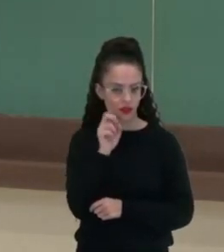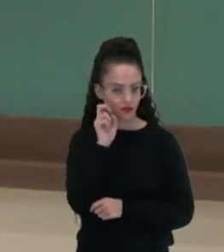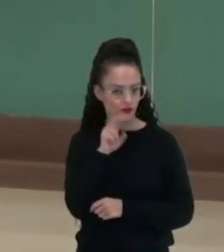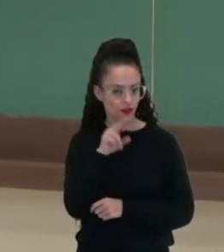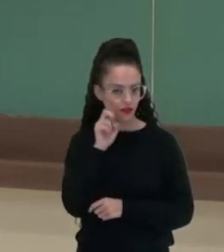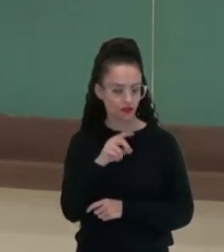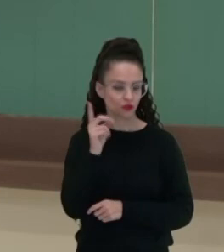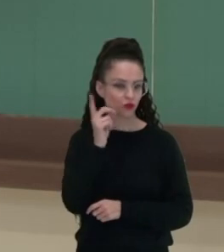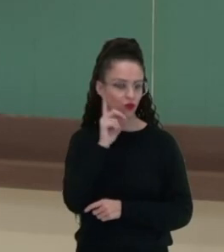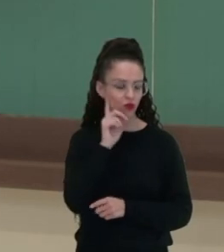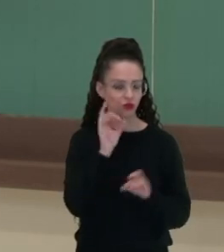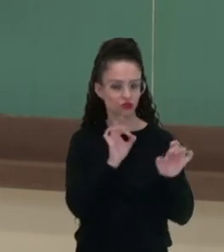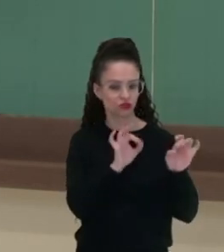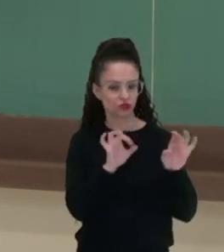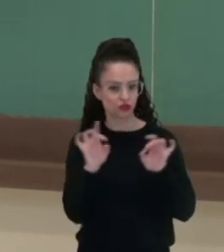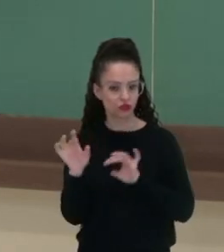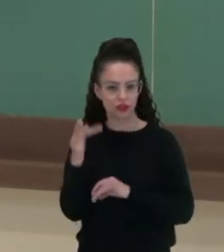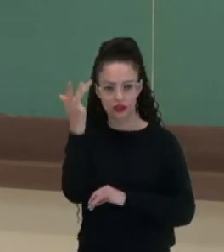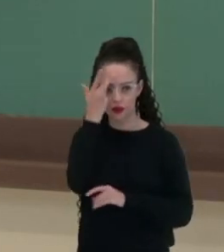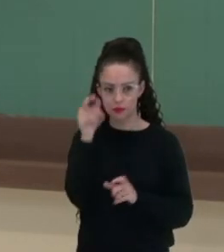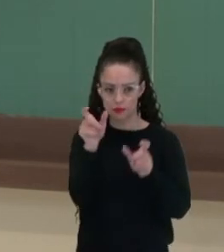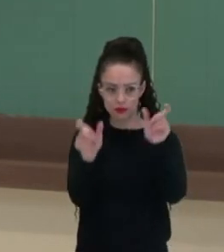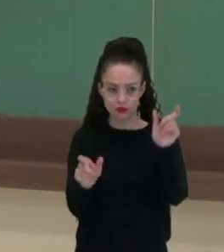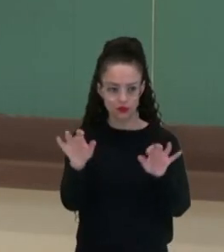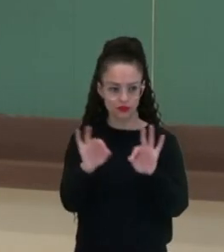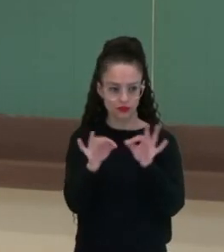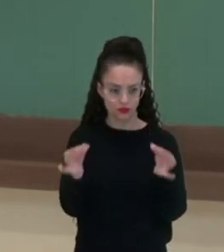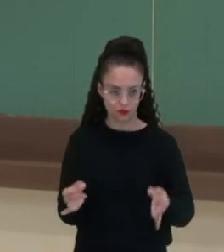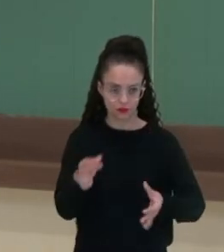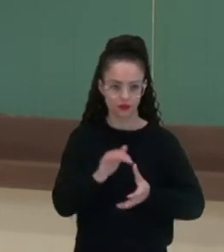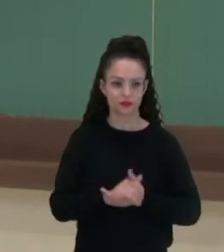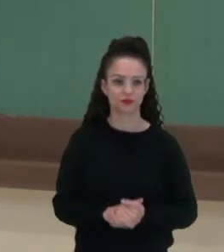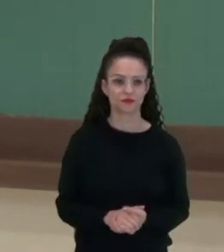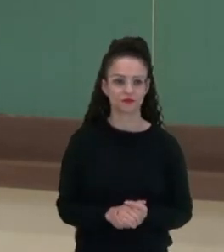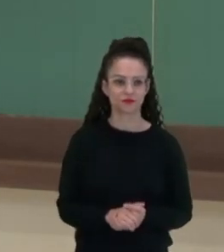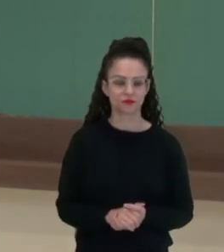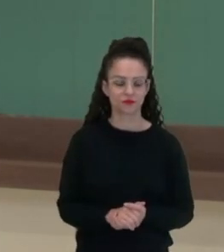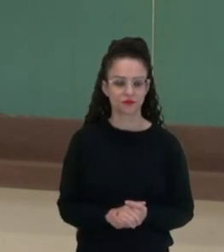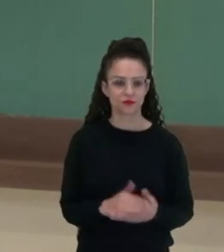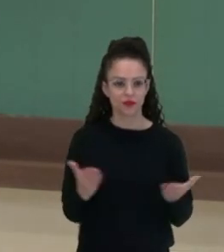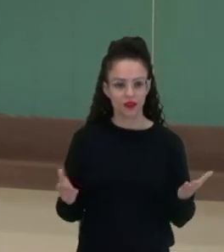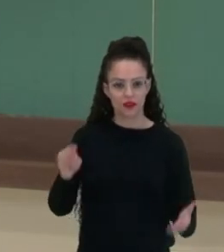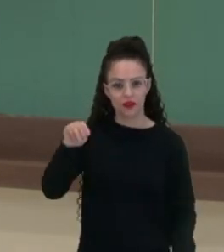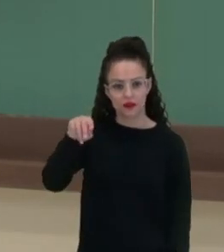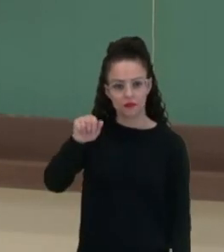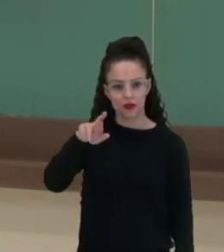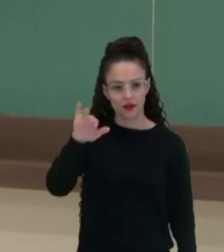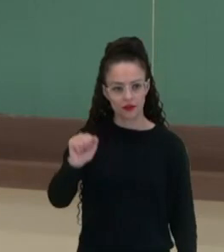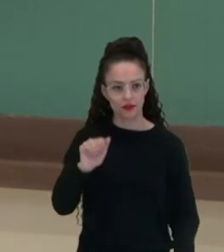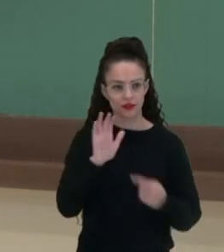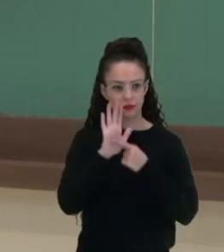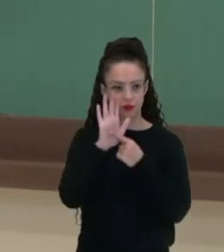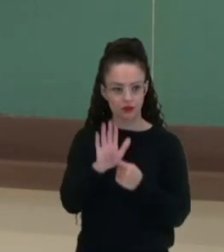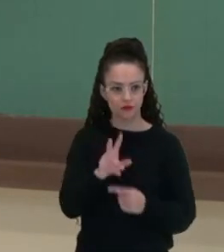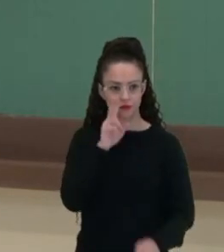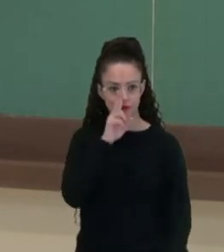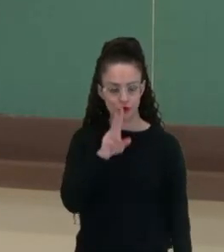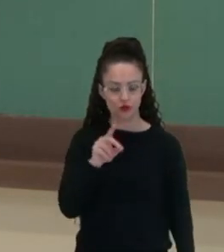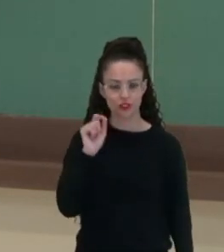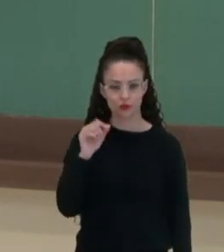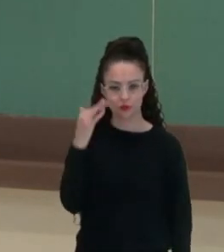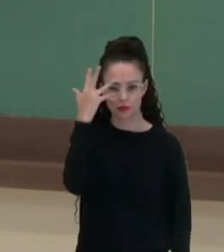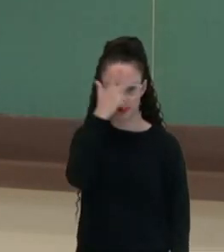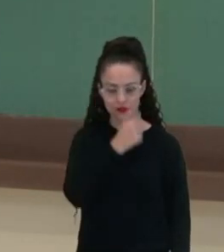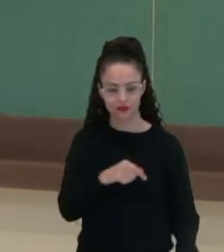do seu cotidiano. Pessoas simples no local, né? E aqui, a Maria Auxiliadora trazendo aqui a força e a